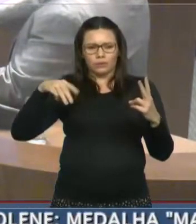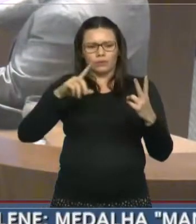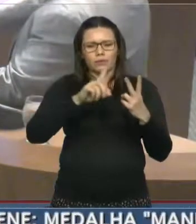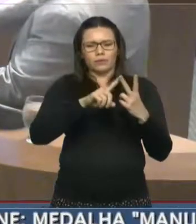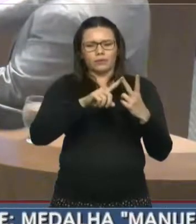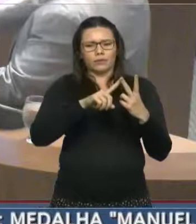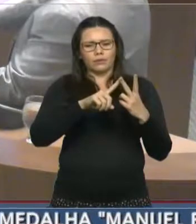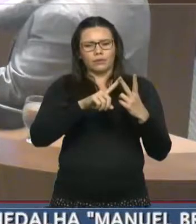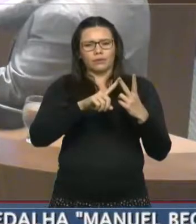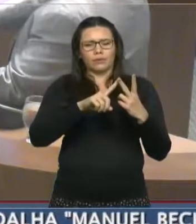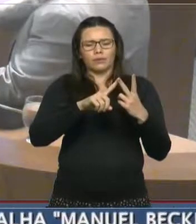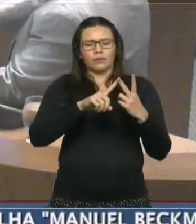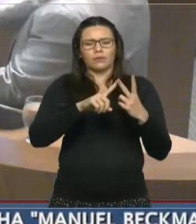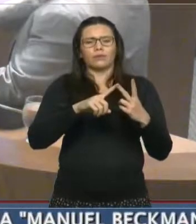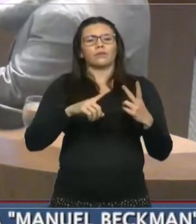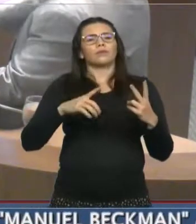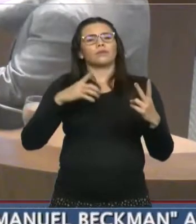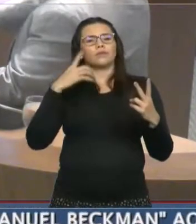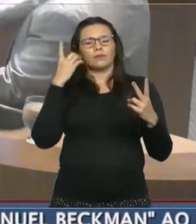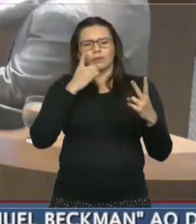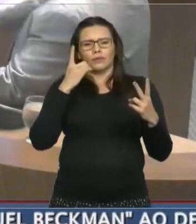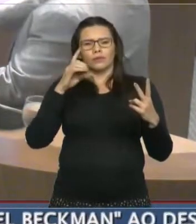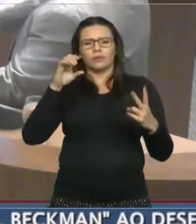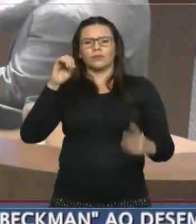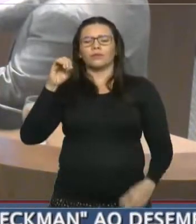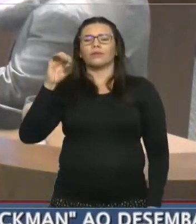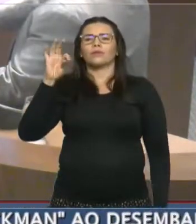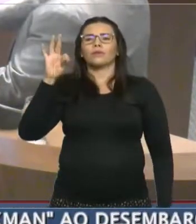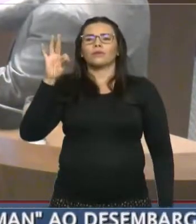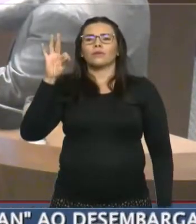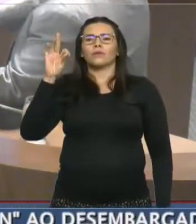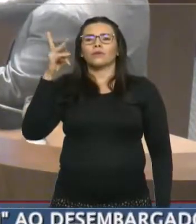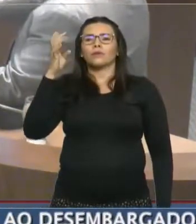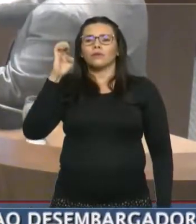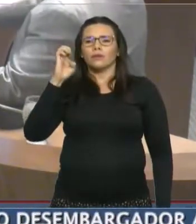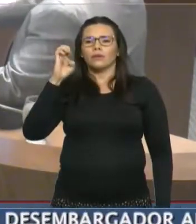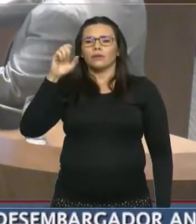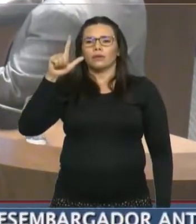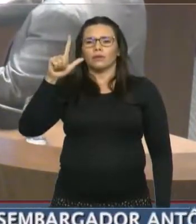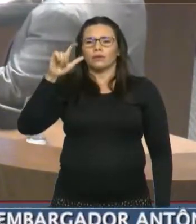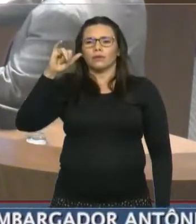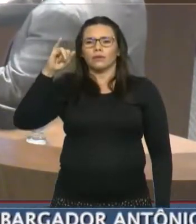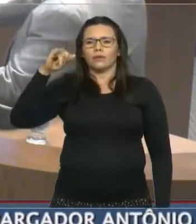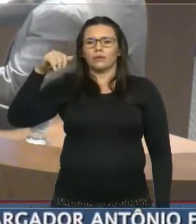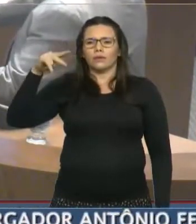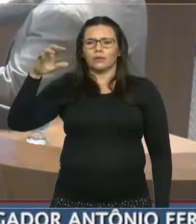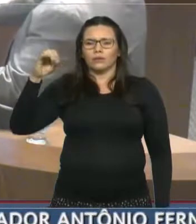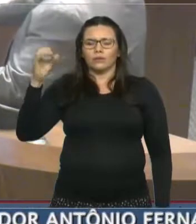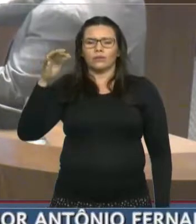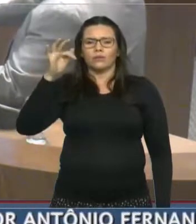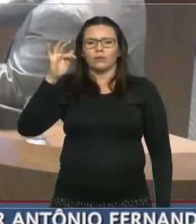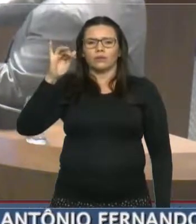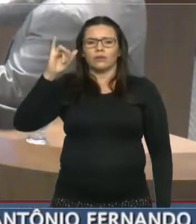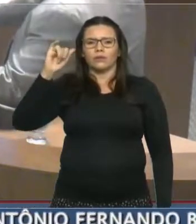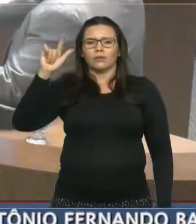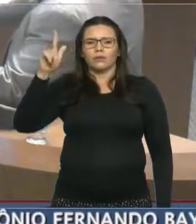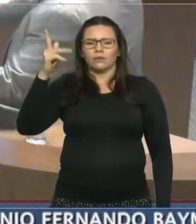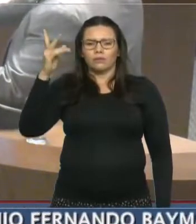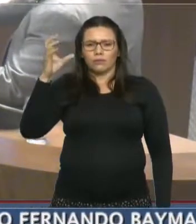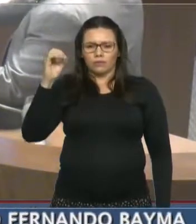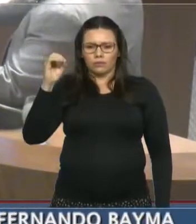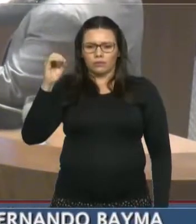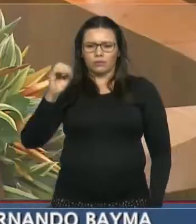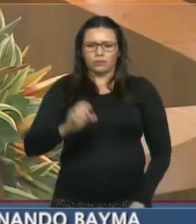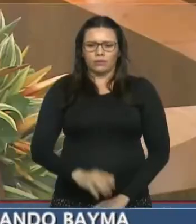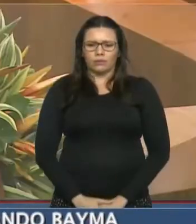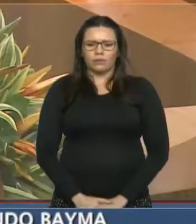deputado Otelino Filho, também nas mesmas circunstâncias. Daí porque diz, o